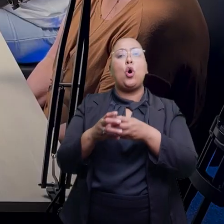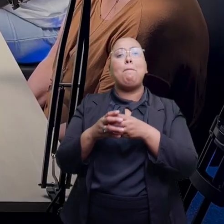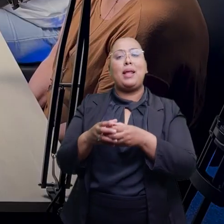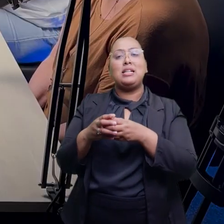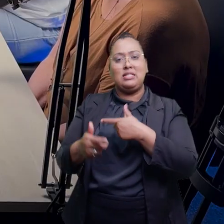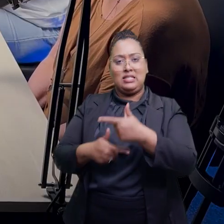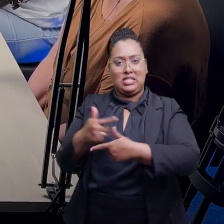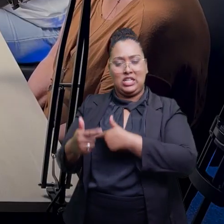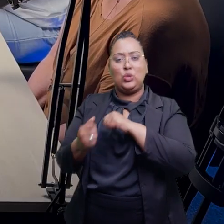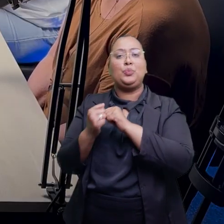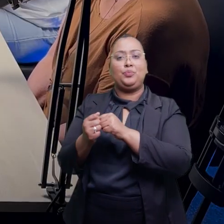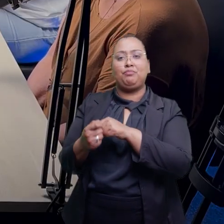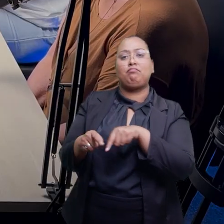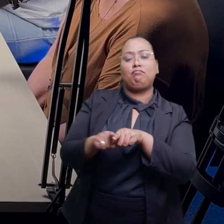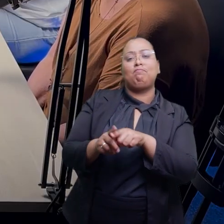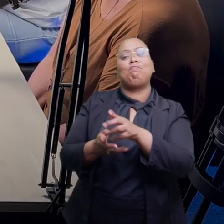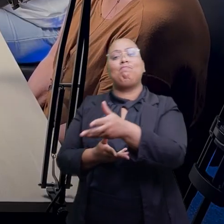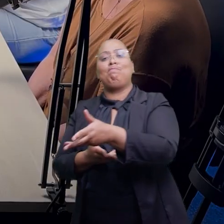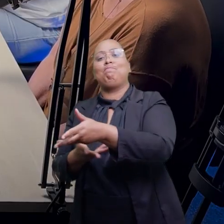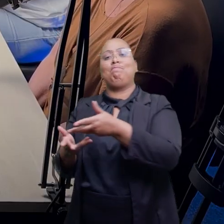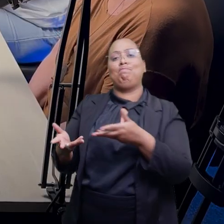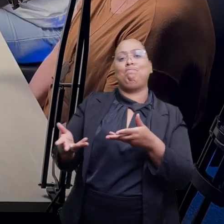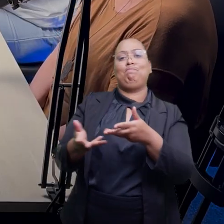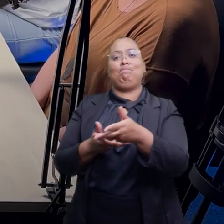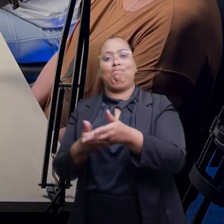o Conviver, nós temos esse